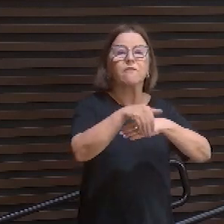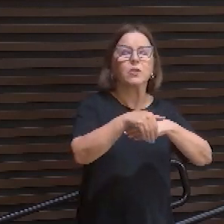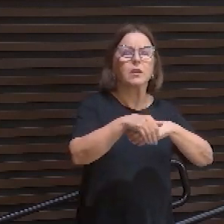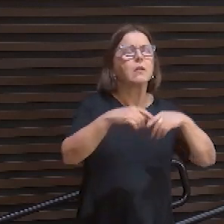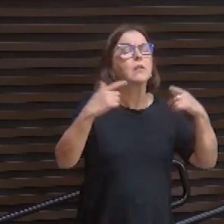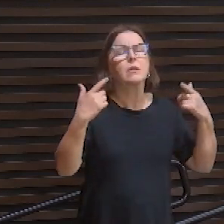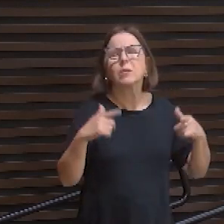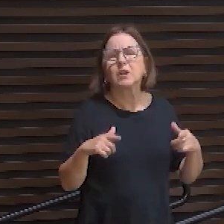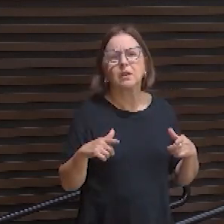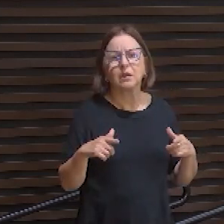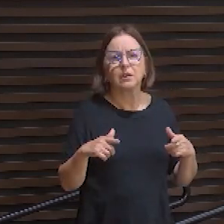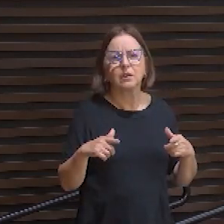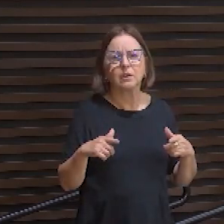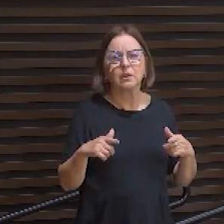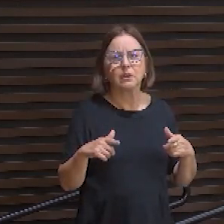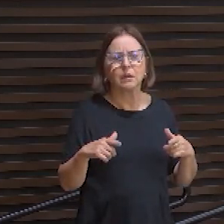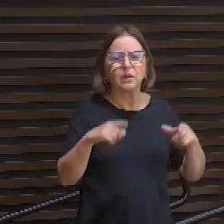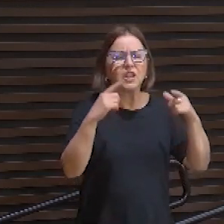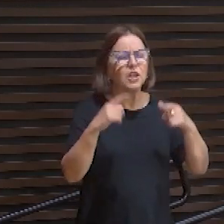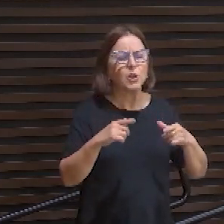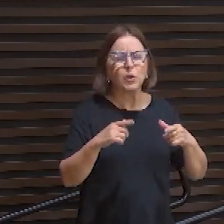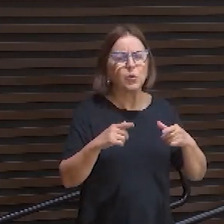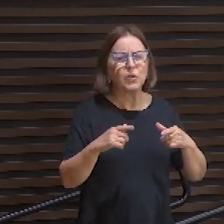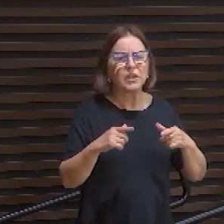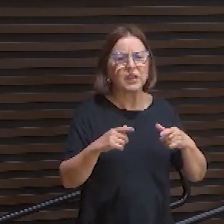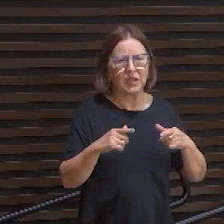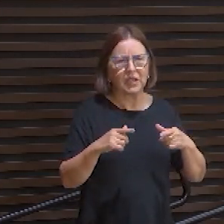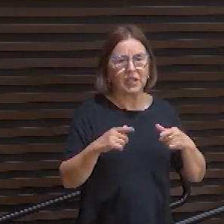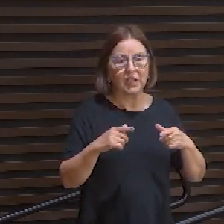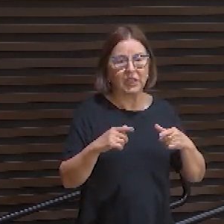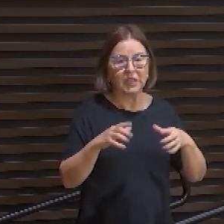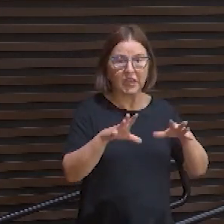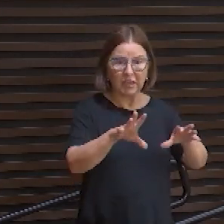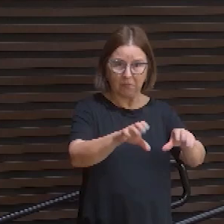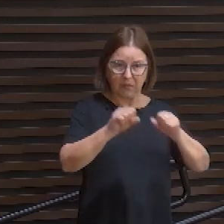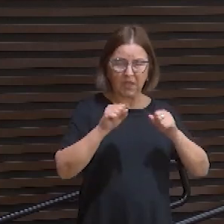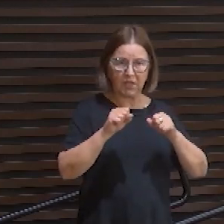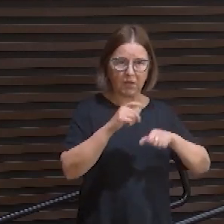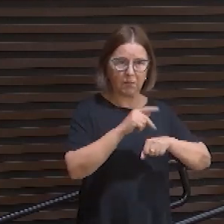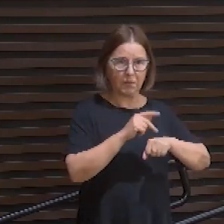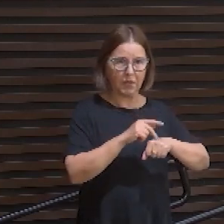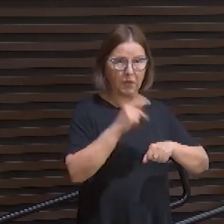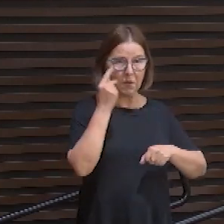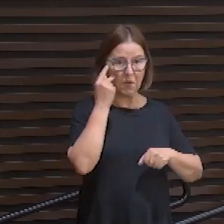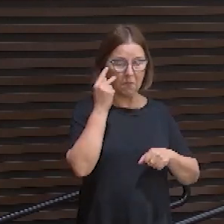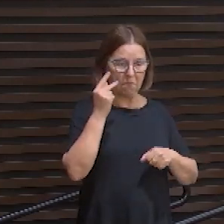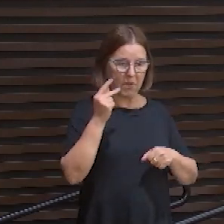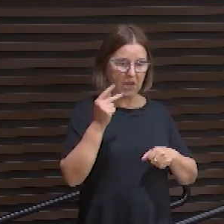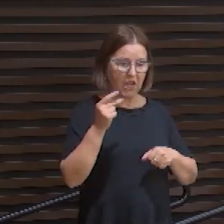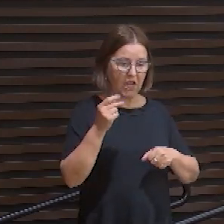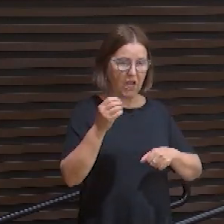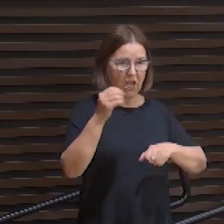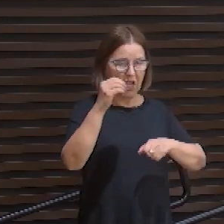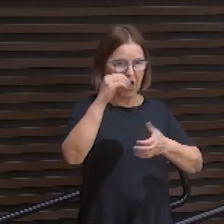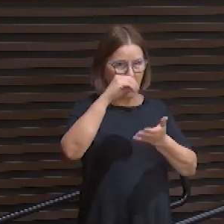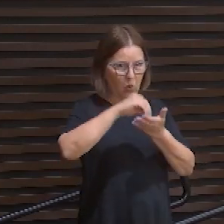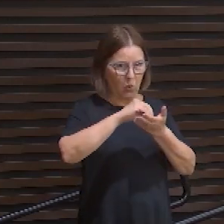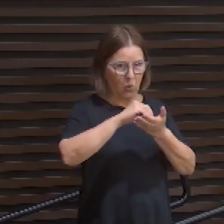De onde eles trouxeram as pedras para colocar em cima do Monte Moriá?